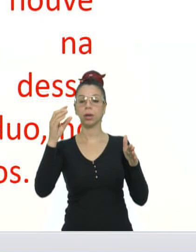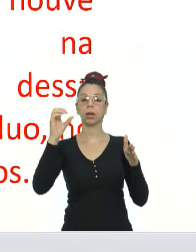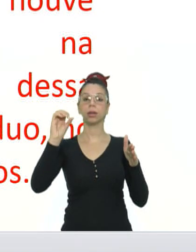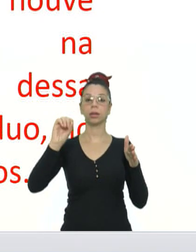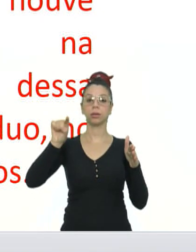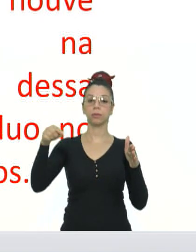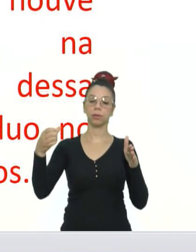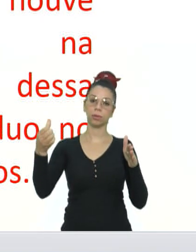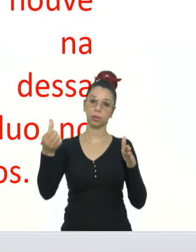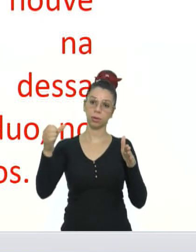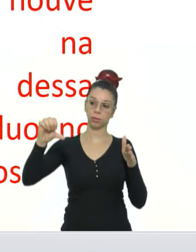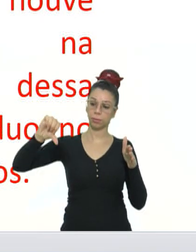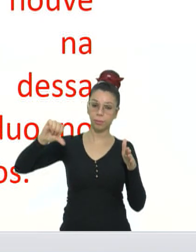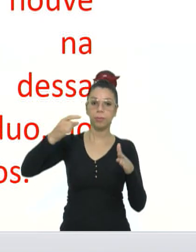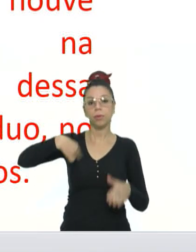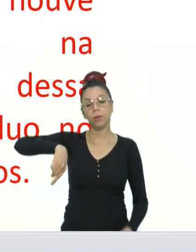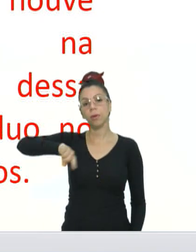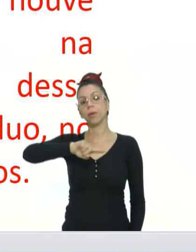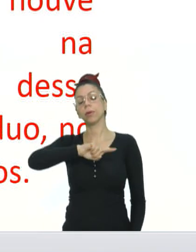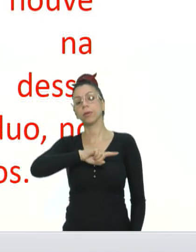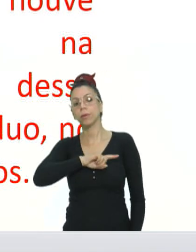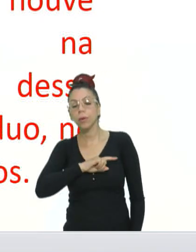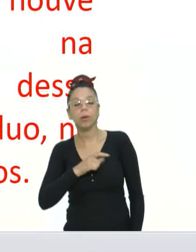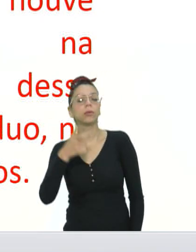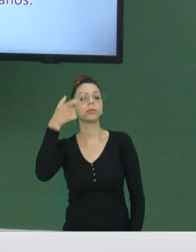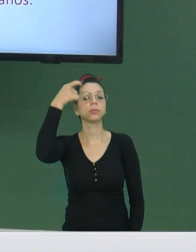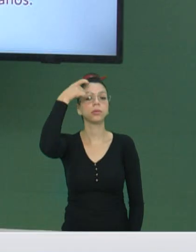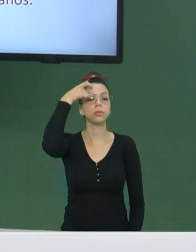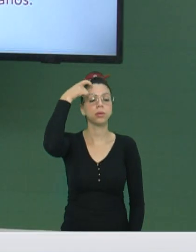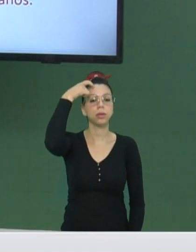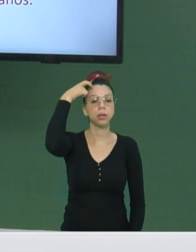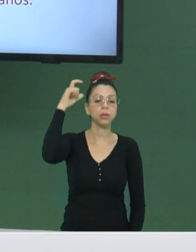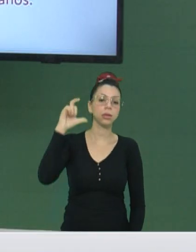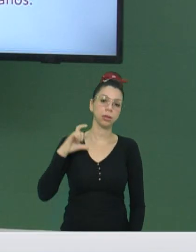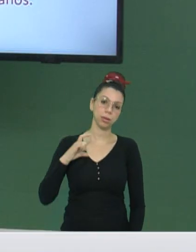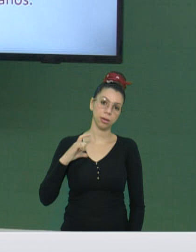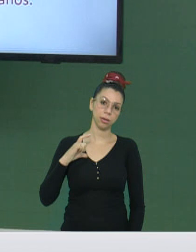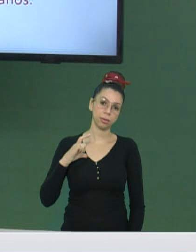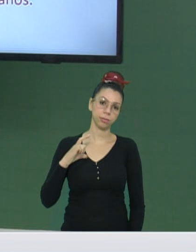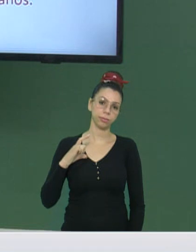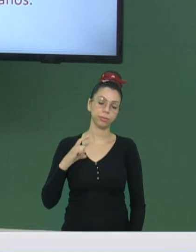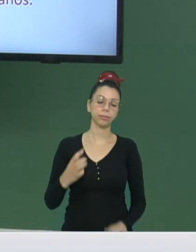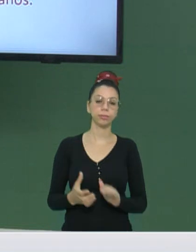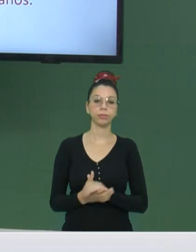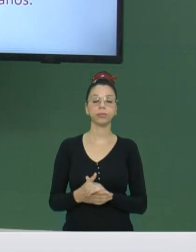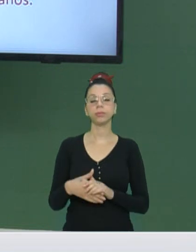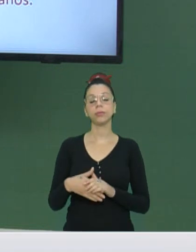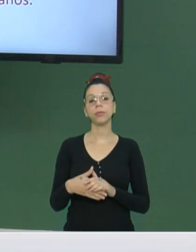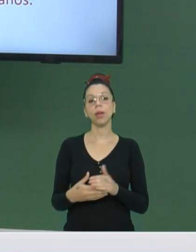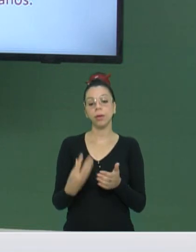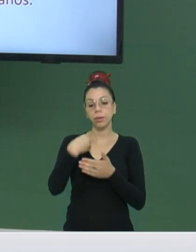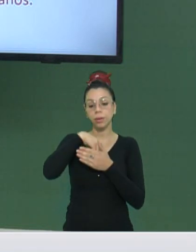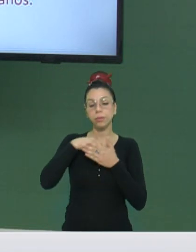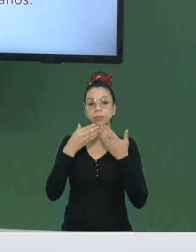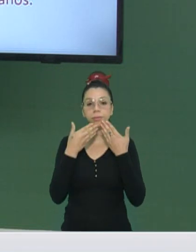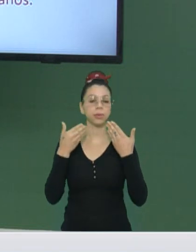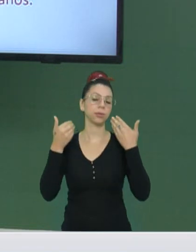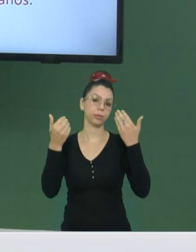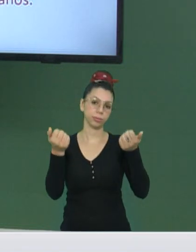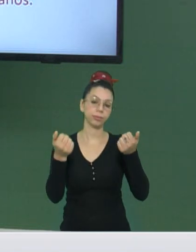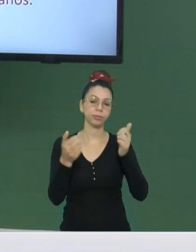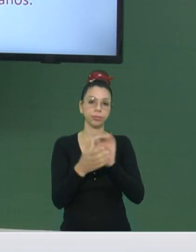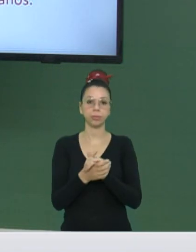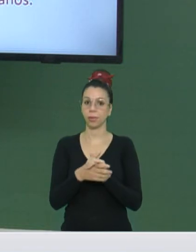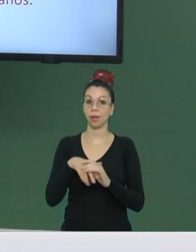40,69%. Ou seja, nós estamos mais conscientes, é isso mesmo. A gente está melhorando. Não vamos desistir.